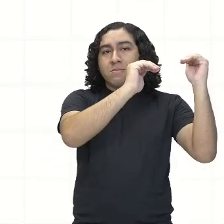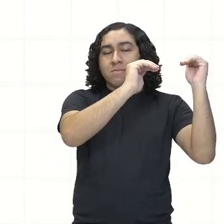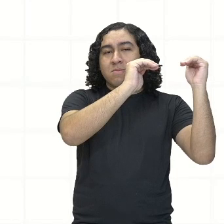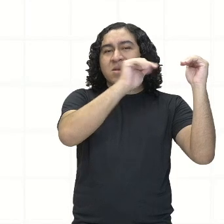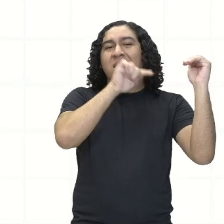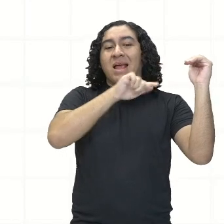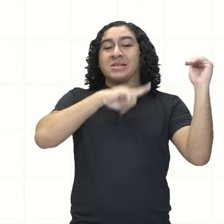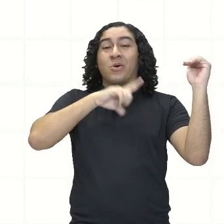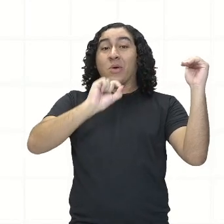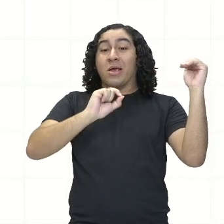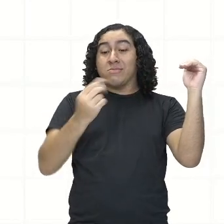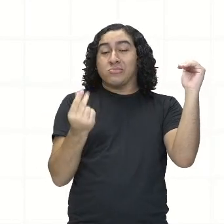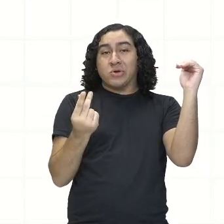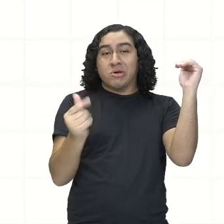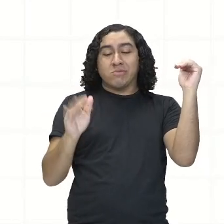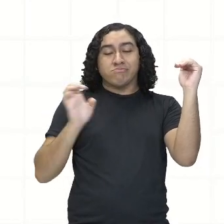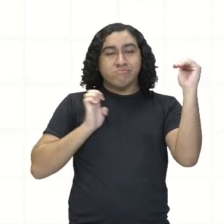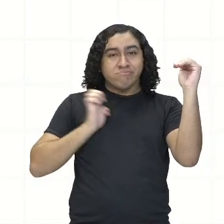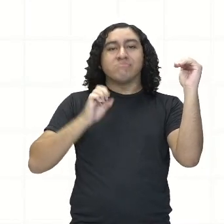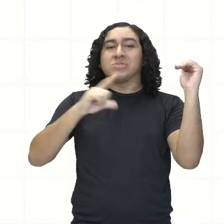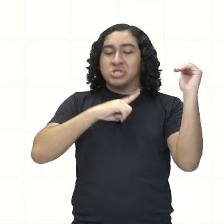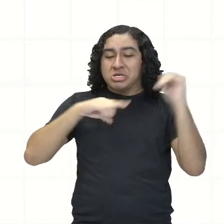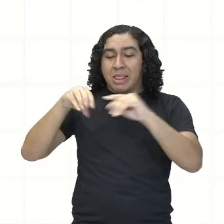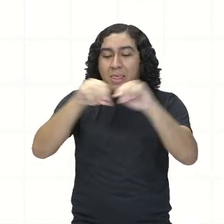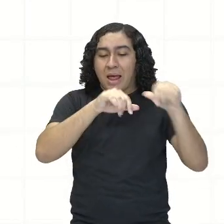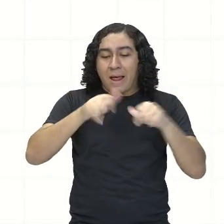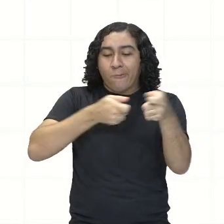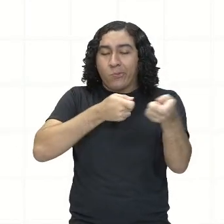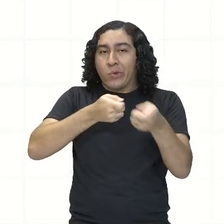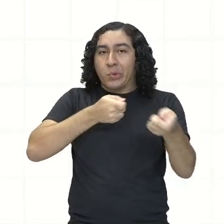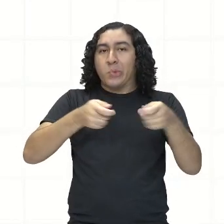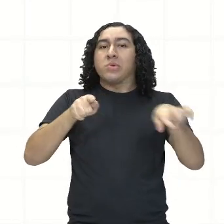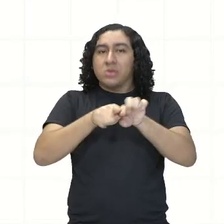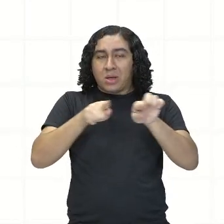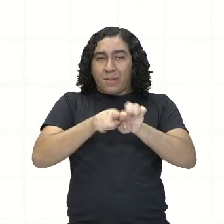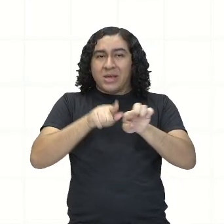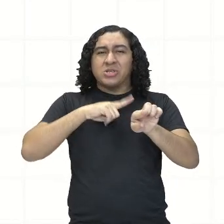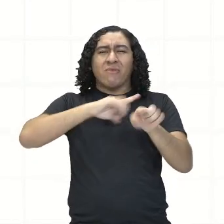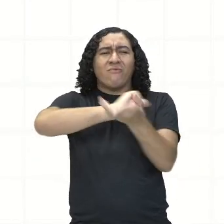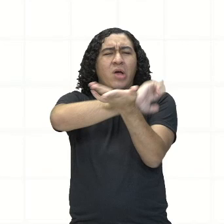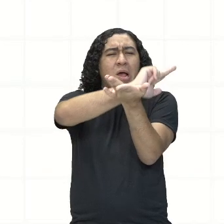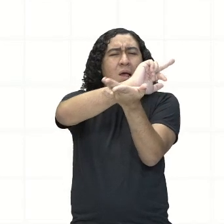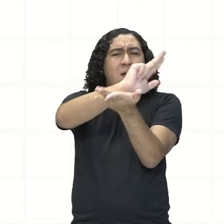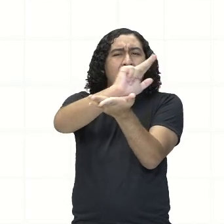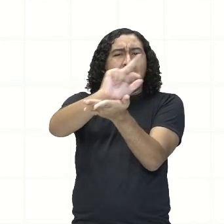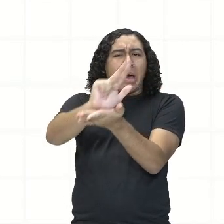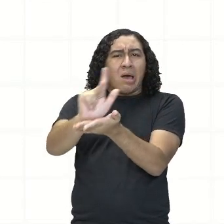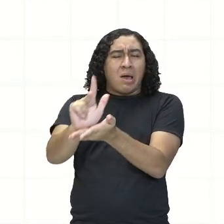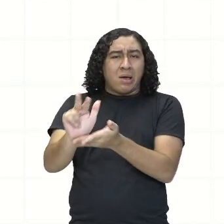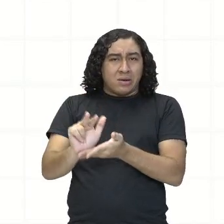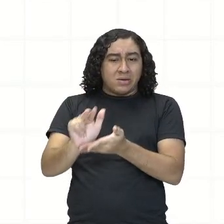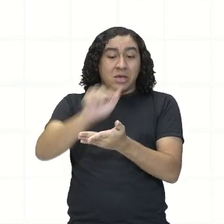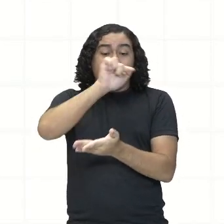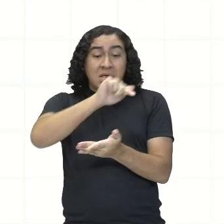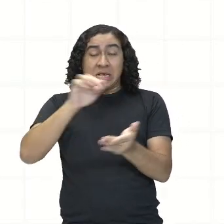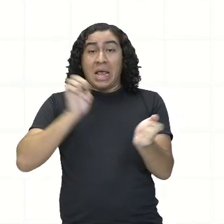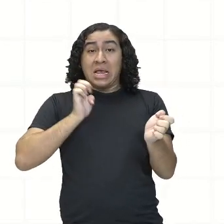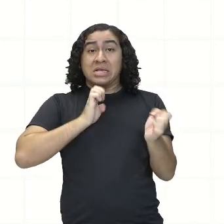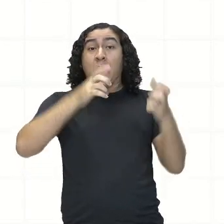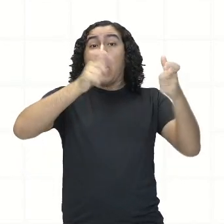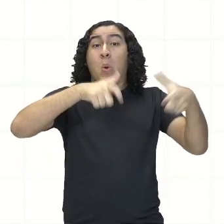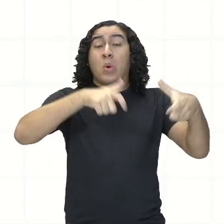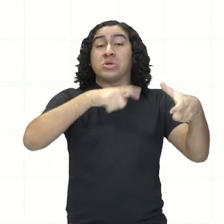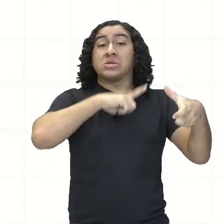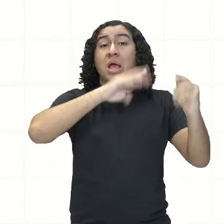ela possuía ali muitas terras, ela possuía também muitas riquezas, e essas riquezas estavam ali na mão